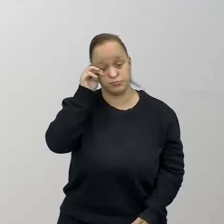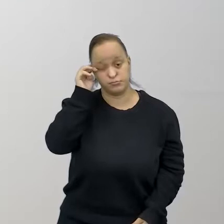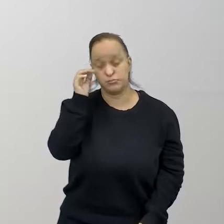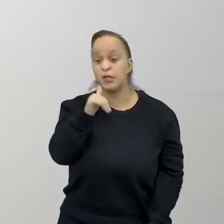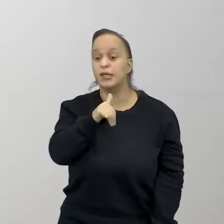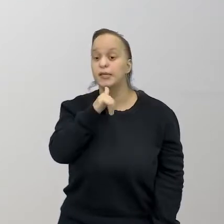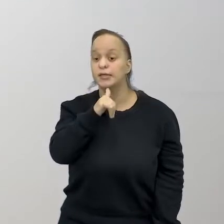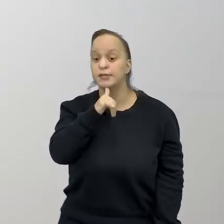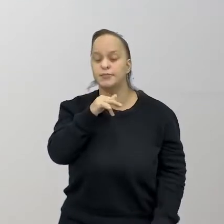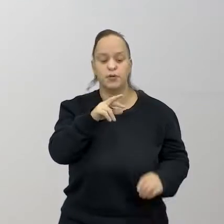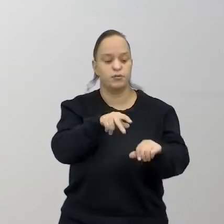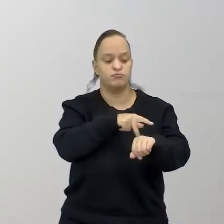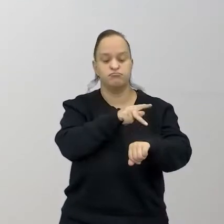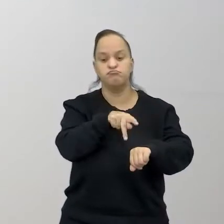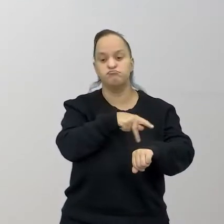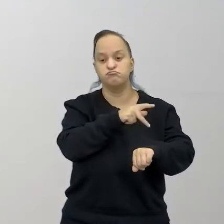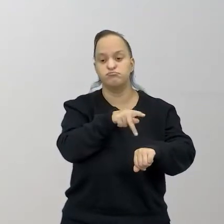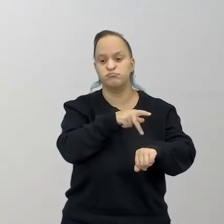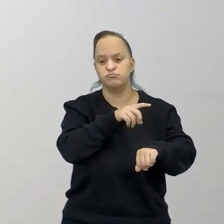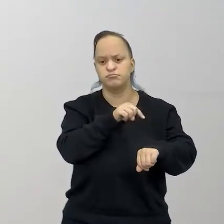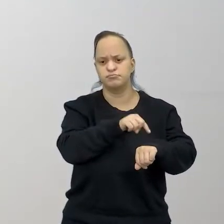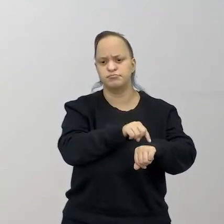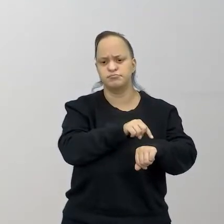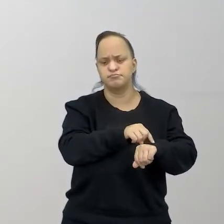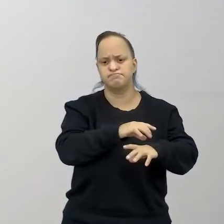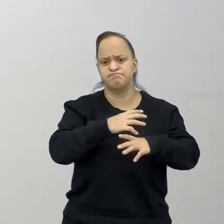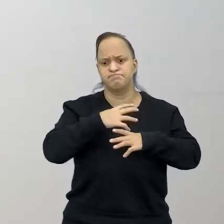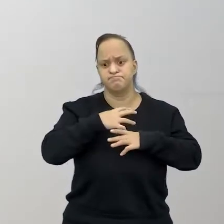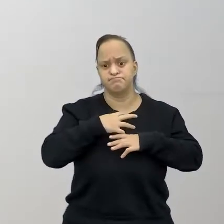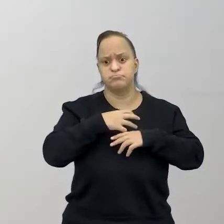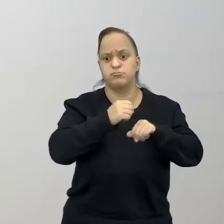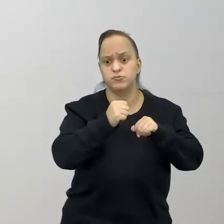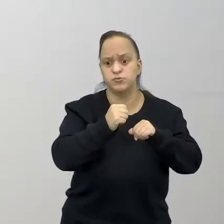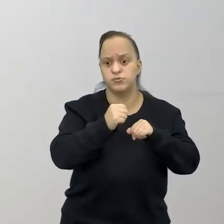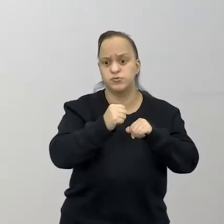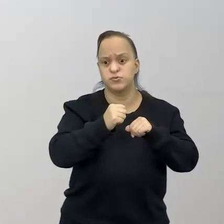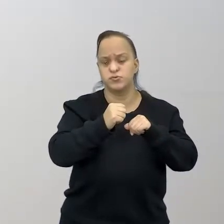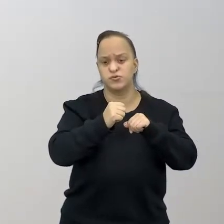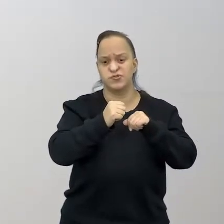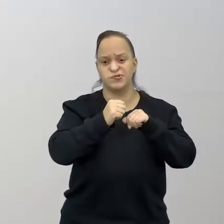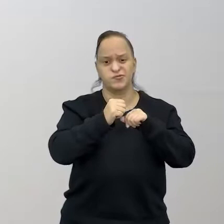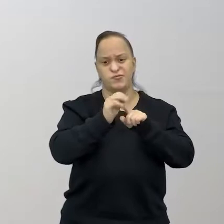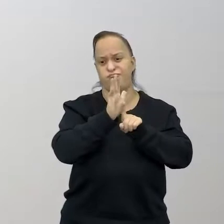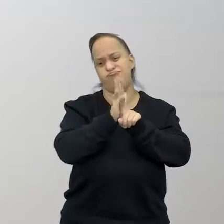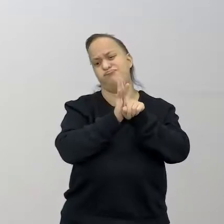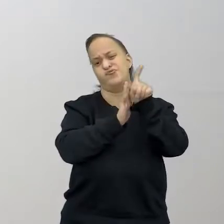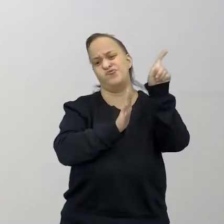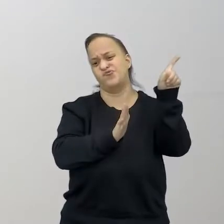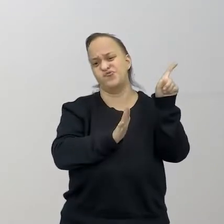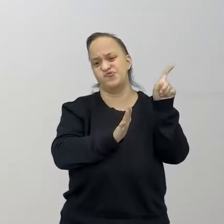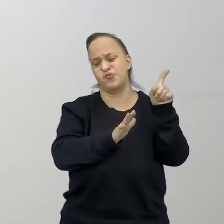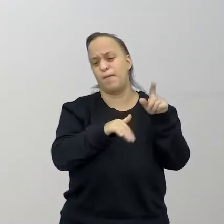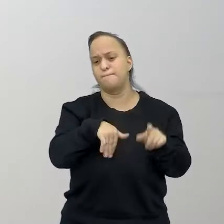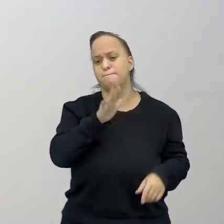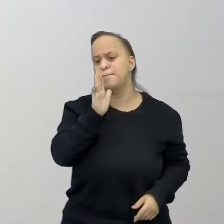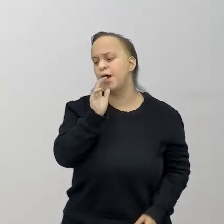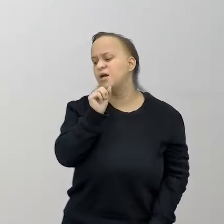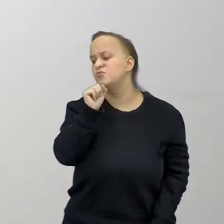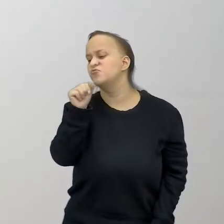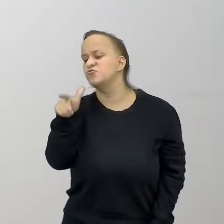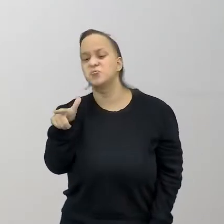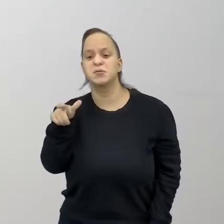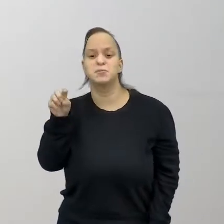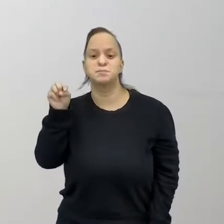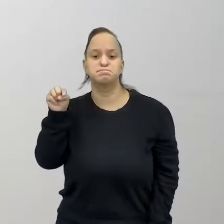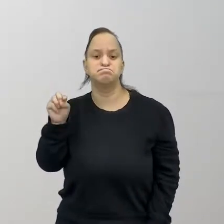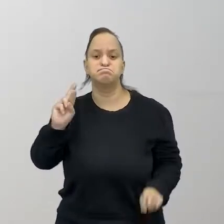analisando assim. Porque existem países com índices de suicídio muito maiores do que outros países, né? E quais são os outros índices